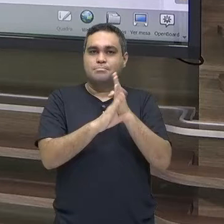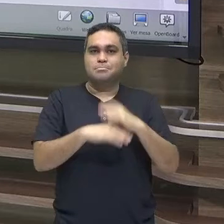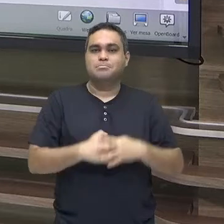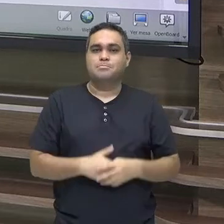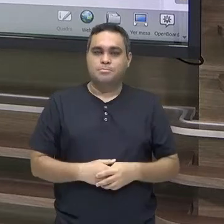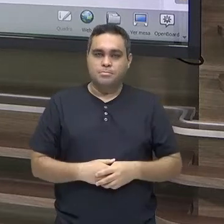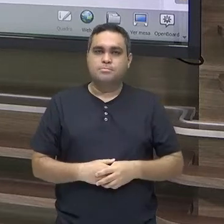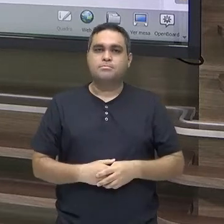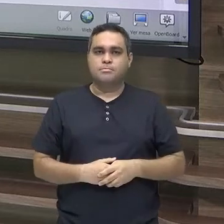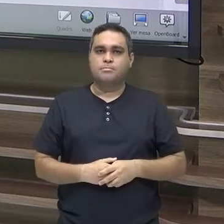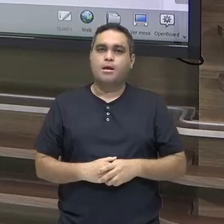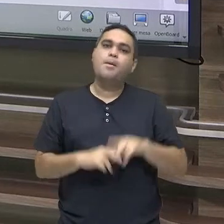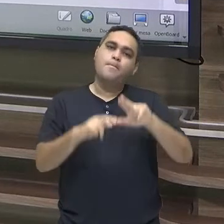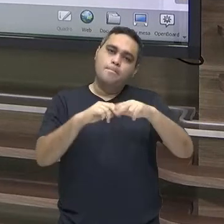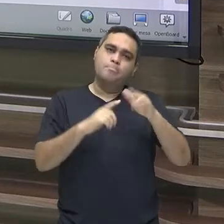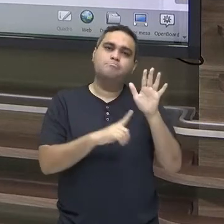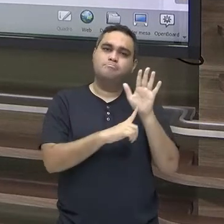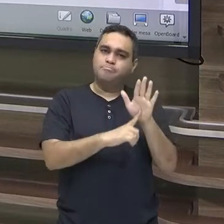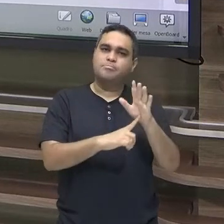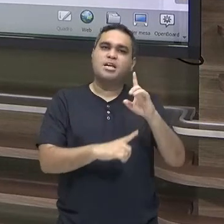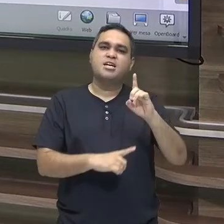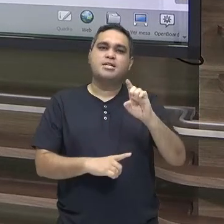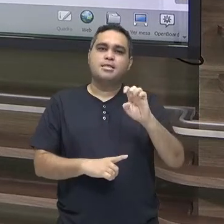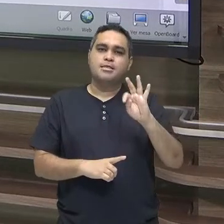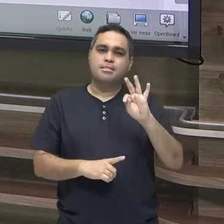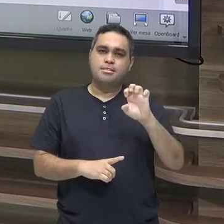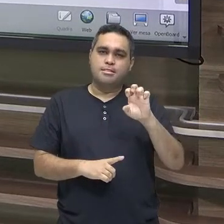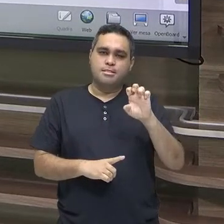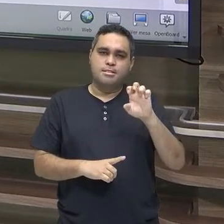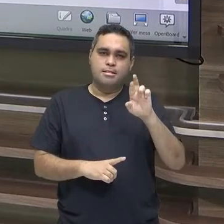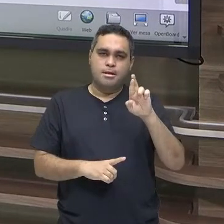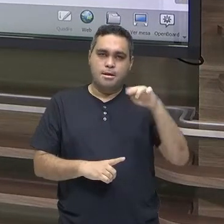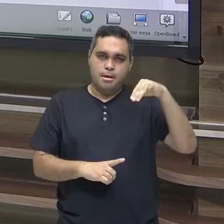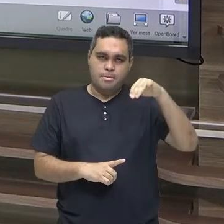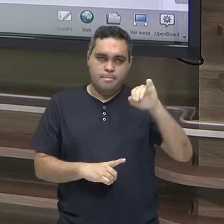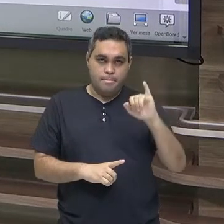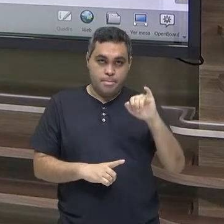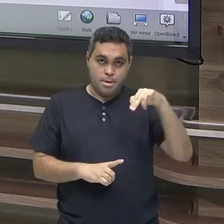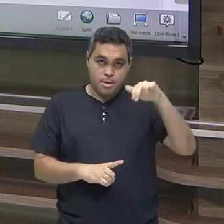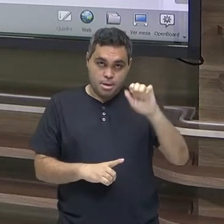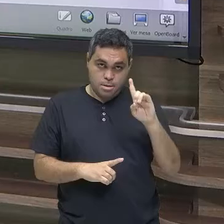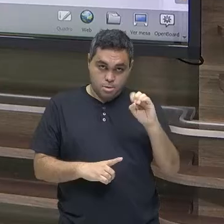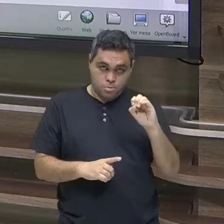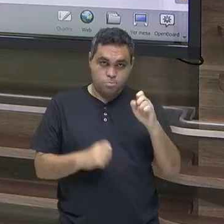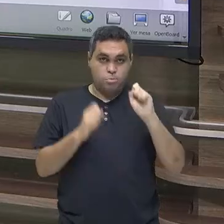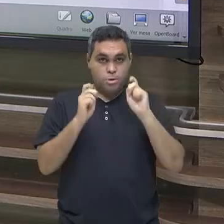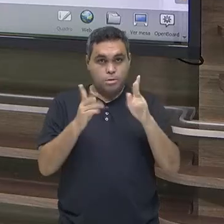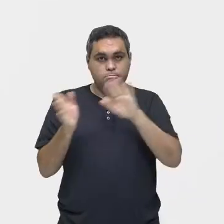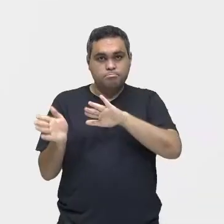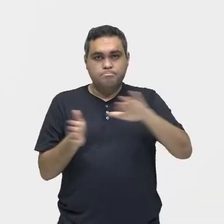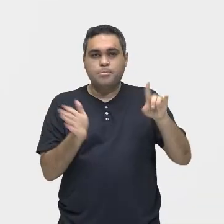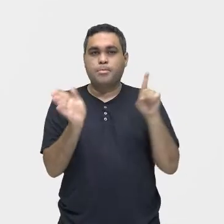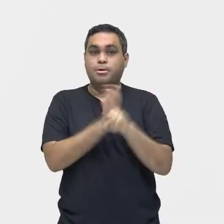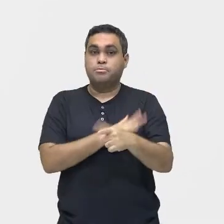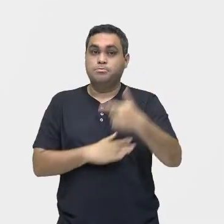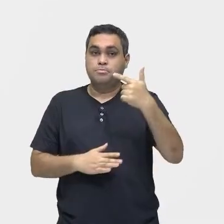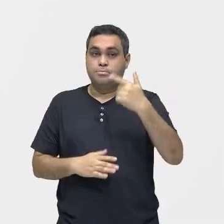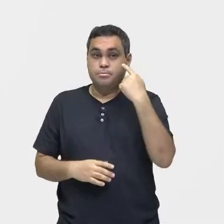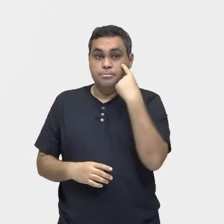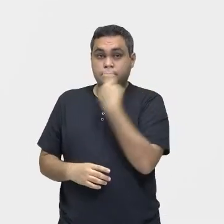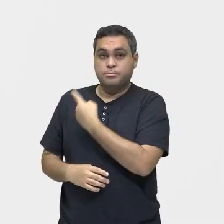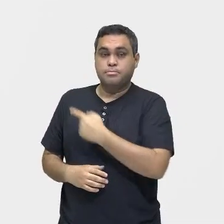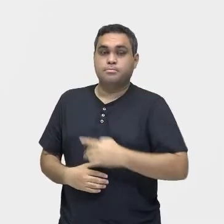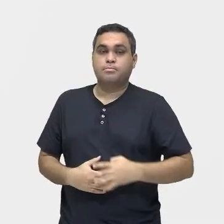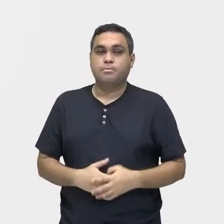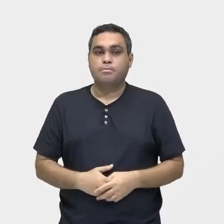identificá-lo perfeitamente, normalmente, ok? Então, seguimos agora para a nossa questão 2. Na